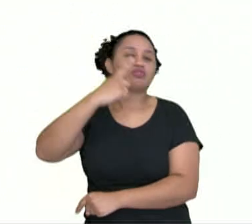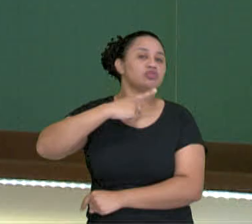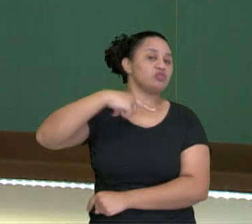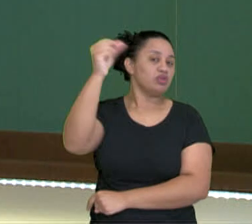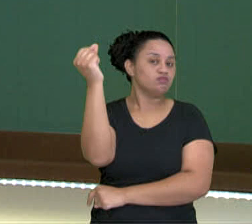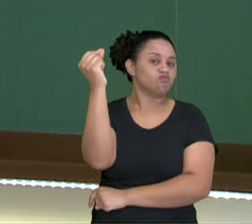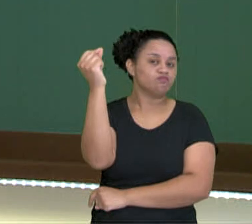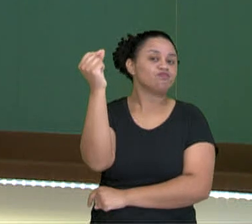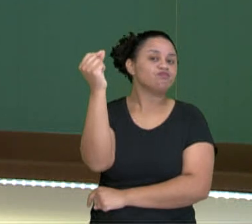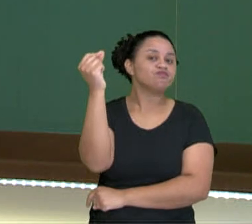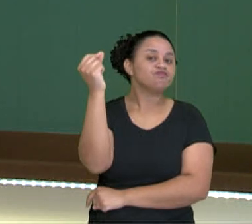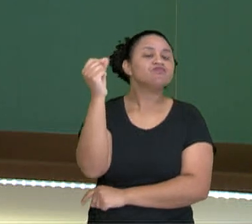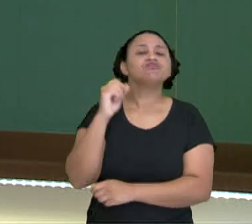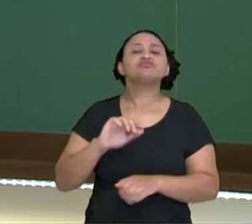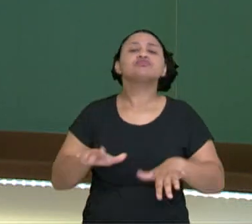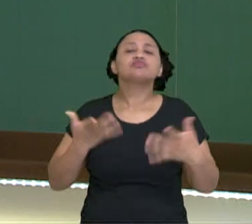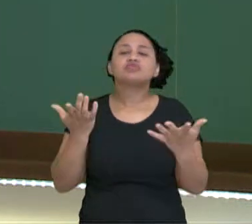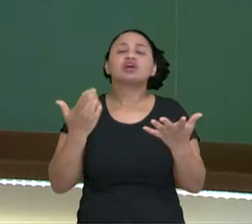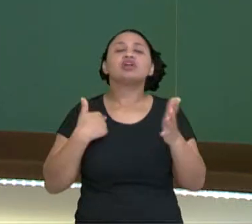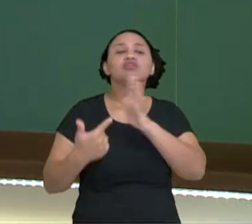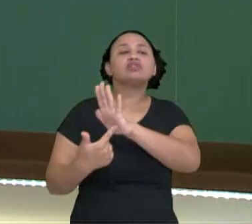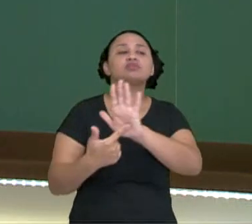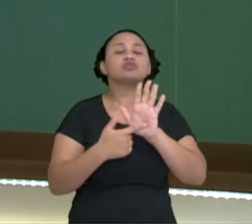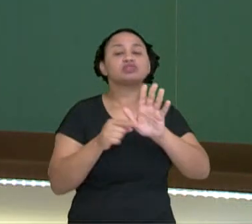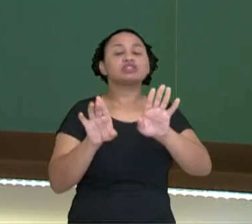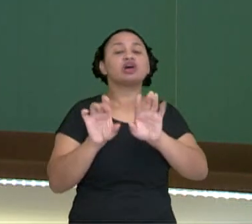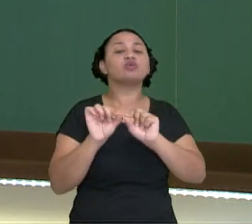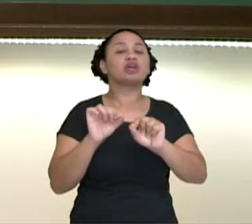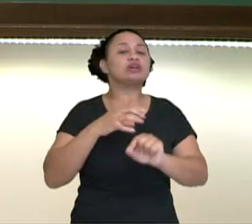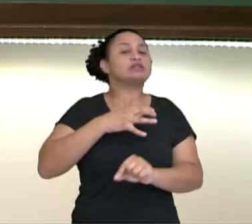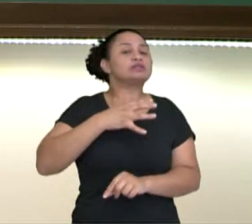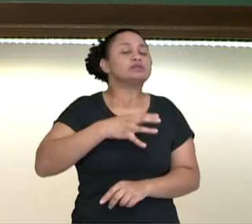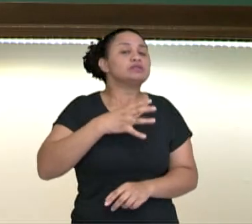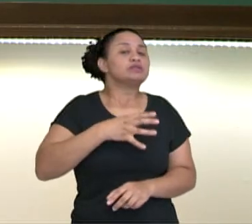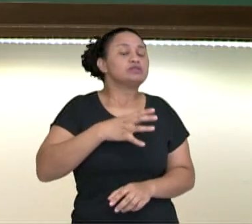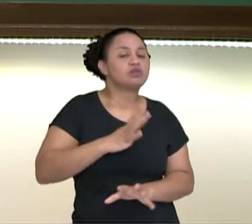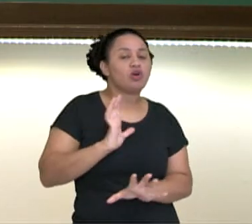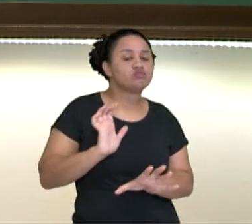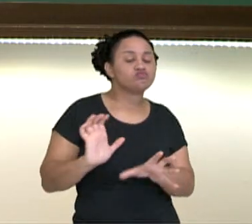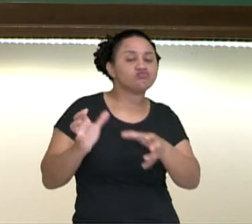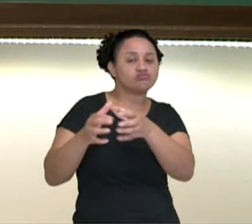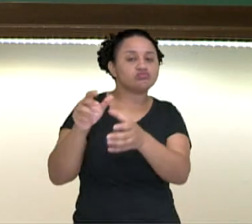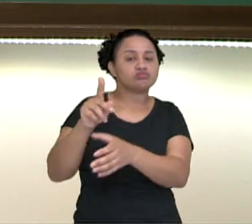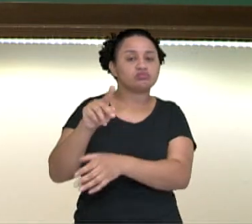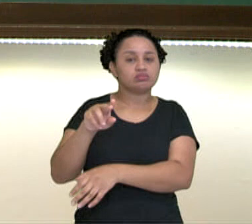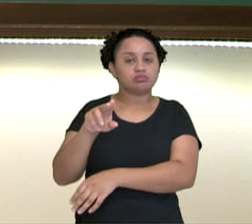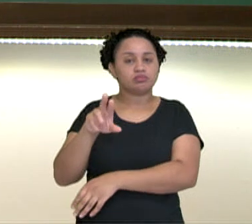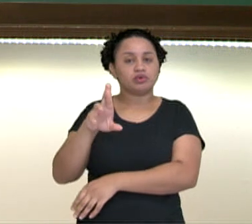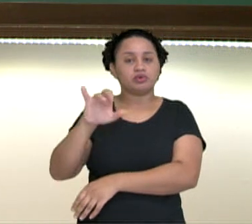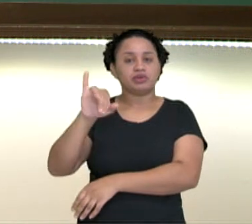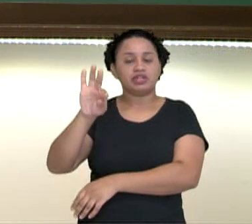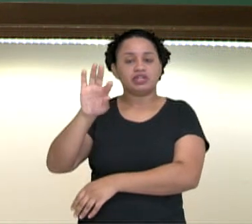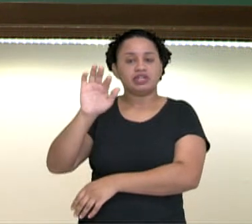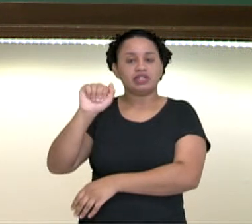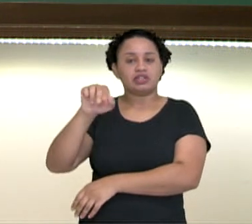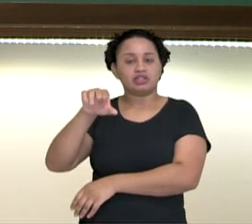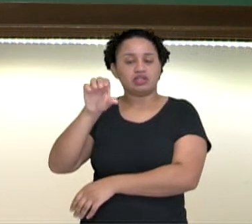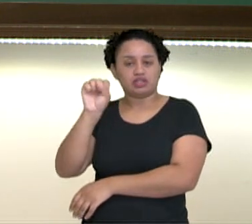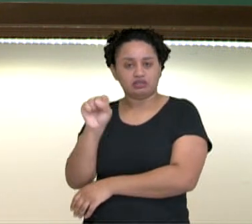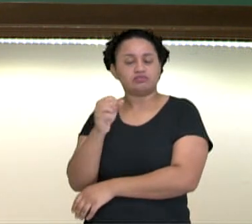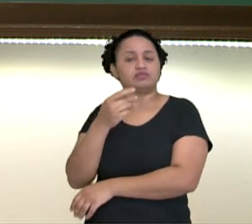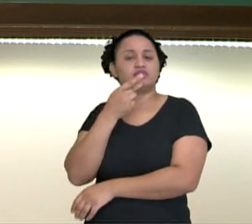céus. Além disso, ele vai demonstrar o seu ódio ao puritanismo. E ele vai fazer o seguinte, gente, ele vai